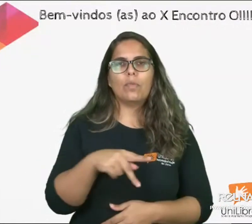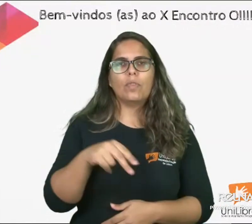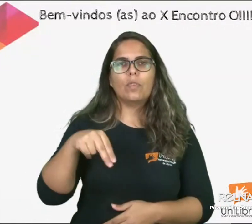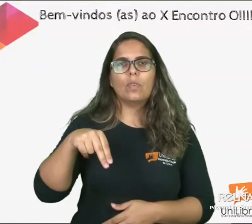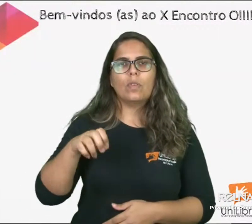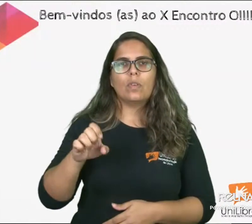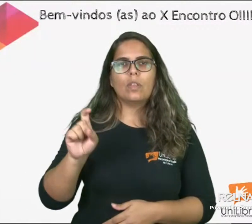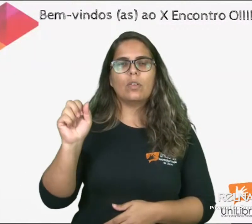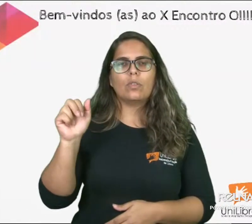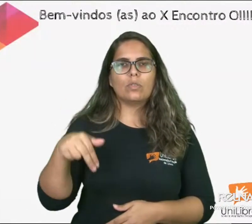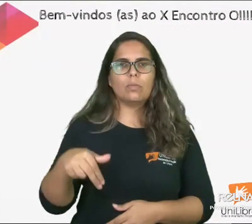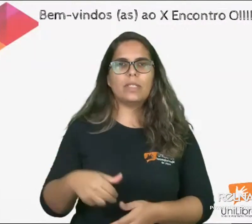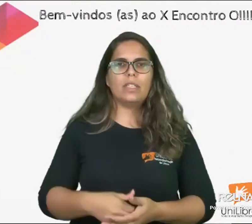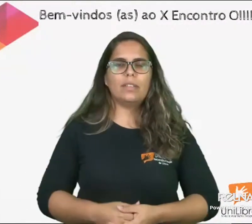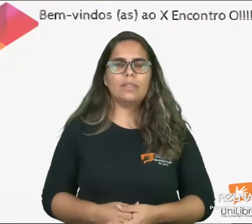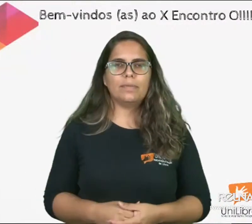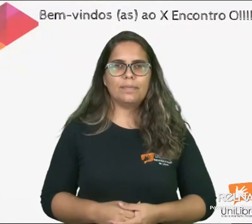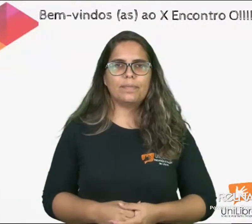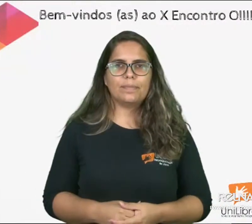Vaz.